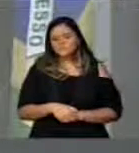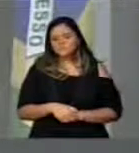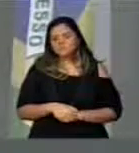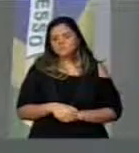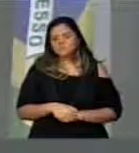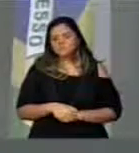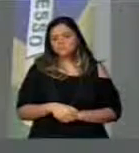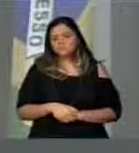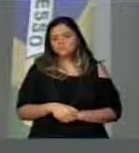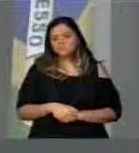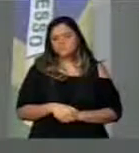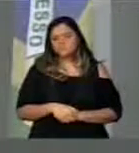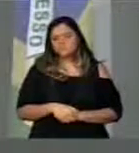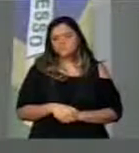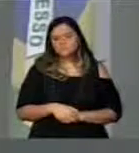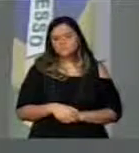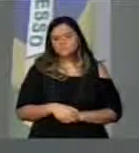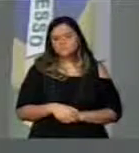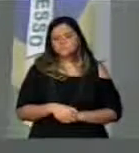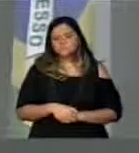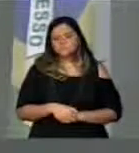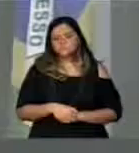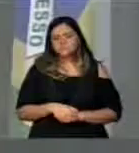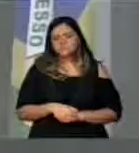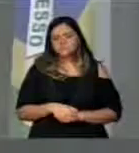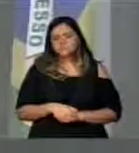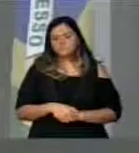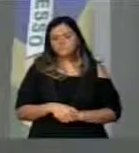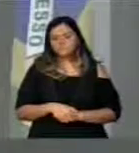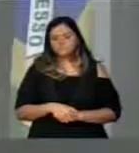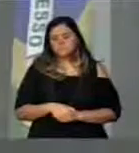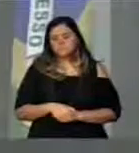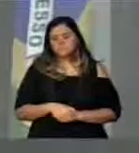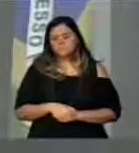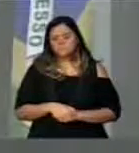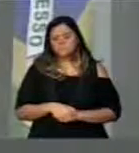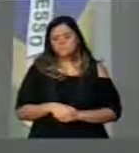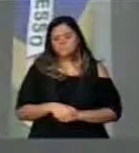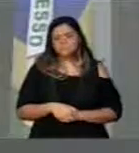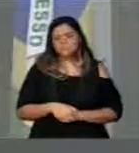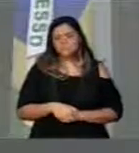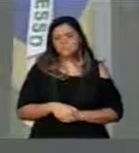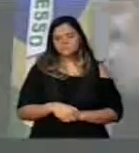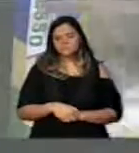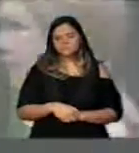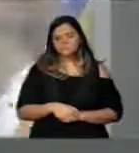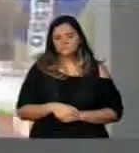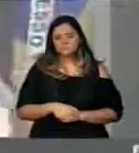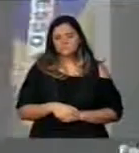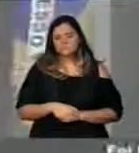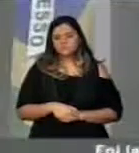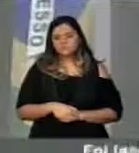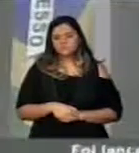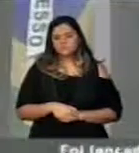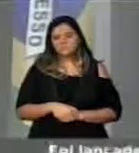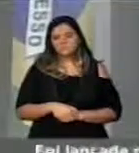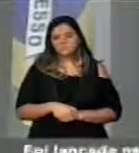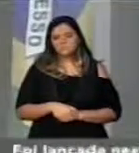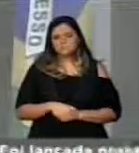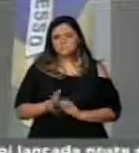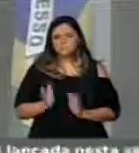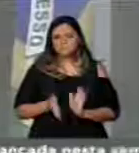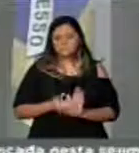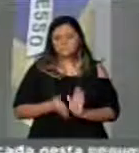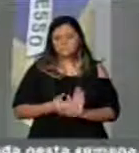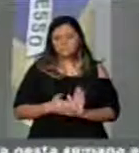saber exatamente o brasil para poder qual foi convocado e por último vou fazer a homenagem ao senado